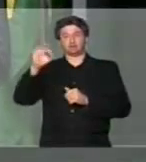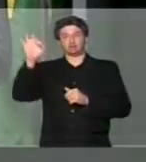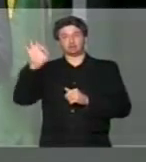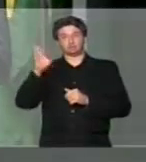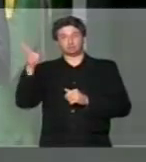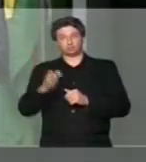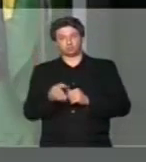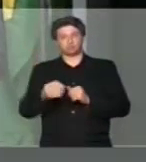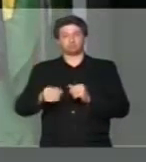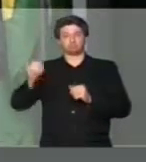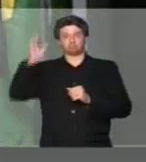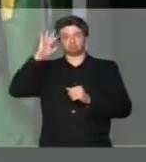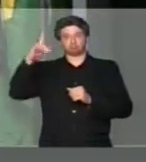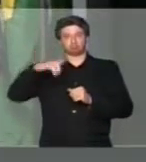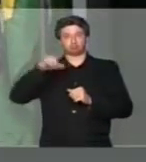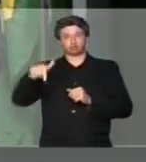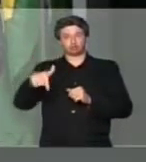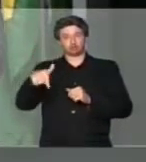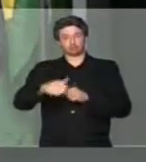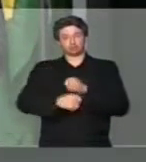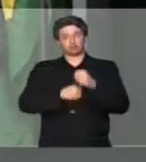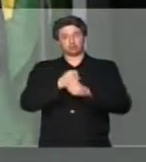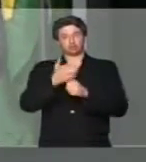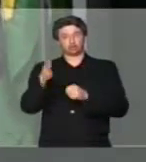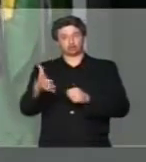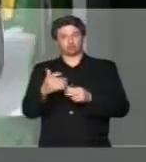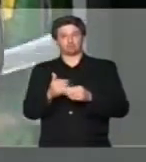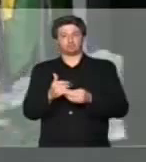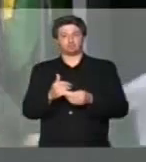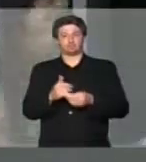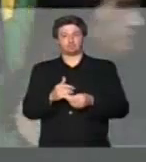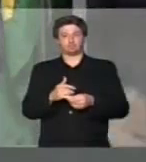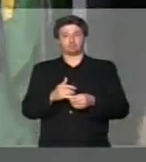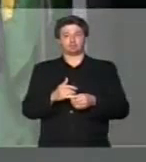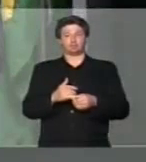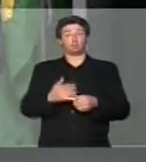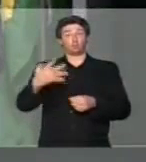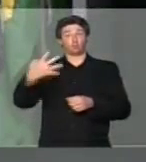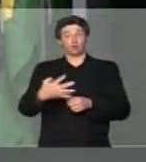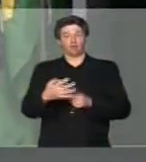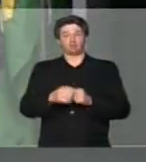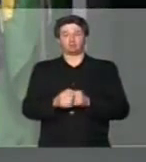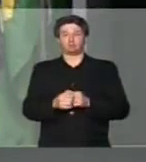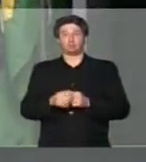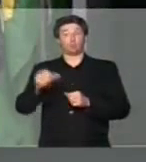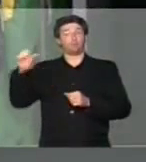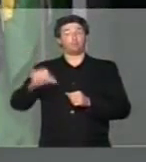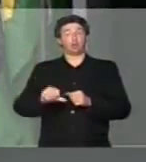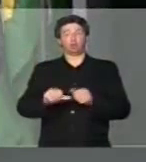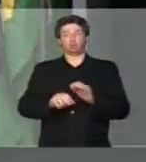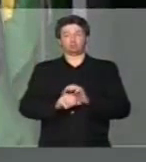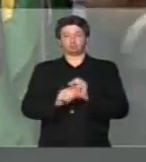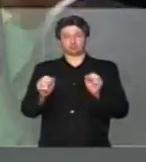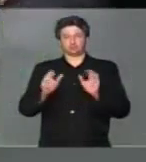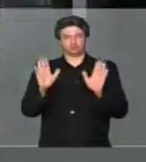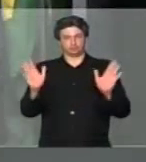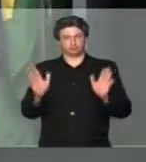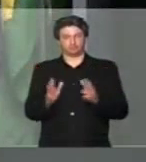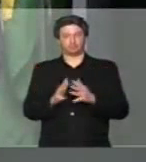10% projetada para esse ano. 4. Pior impossível.